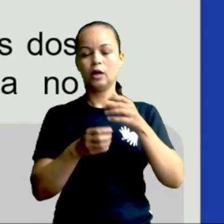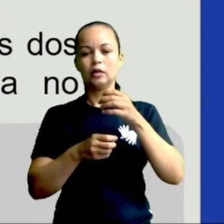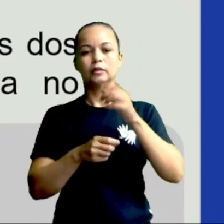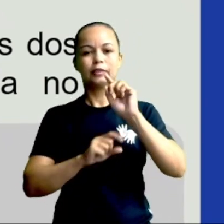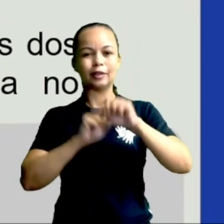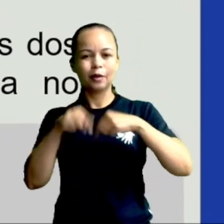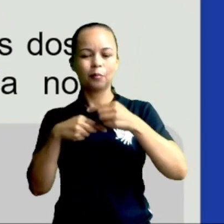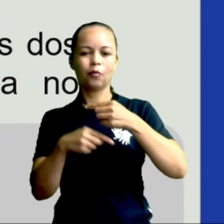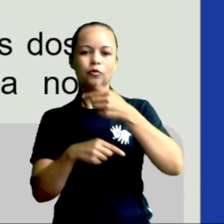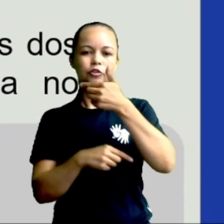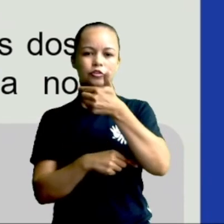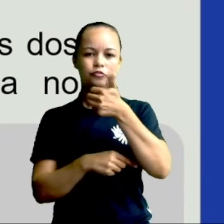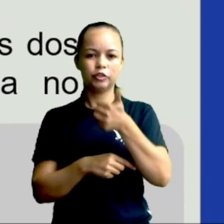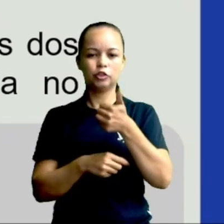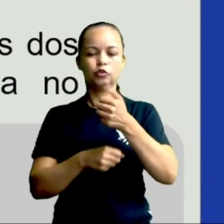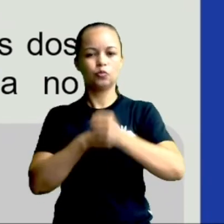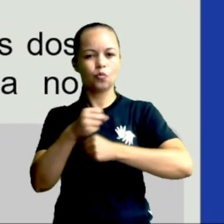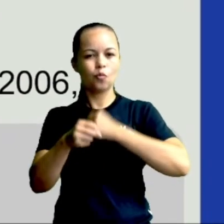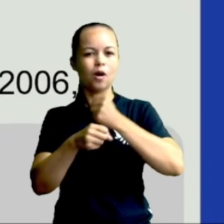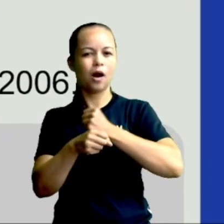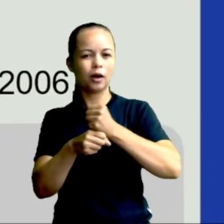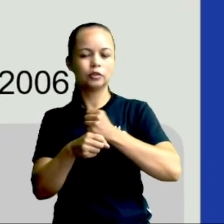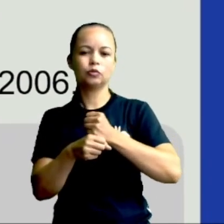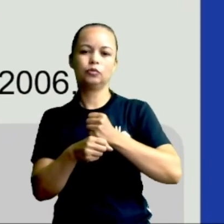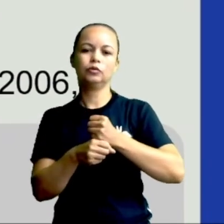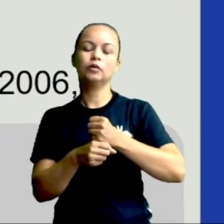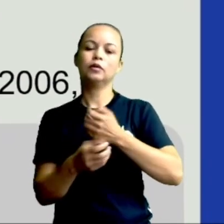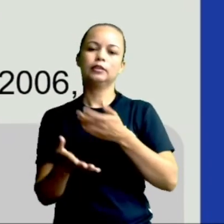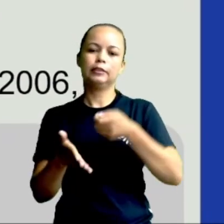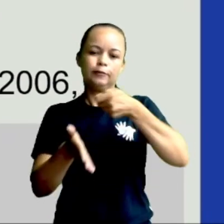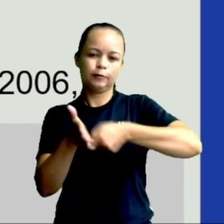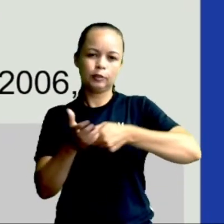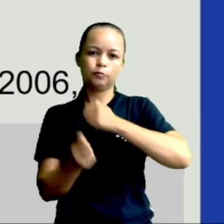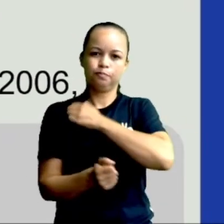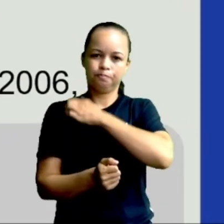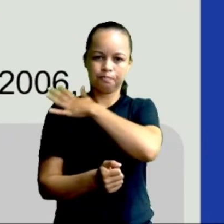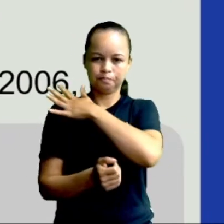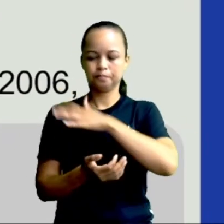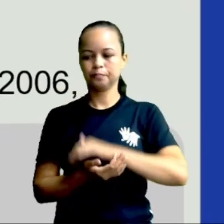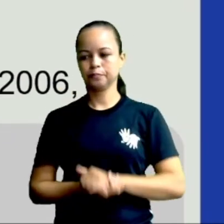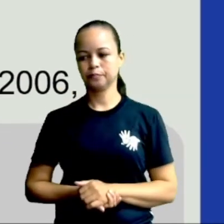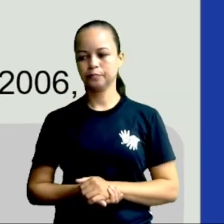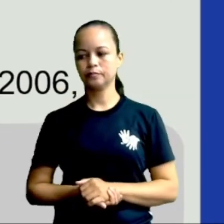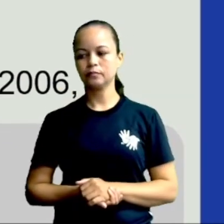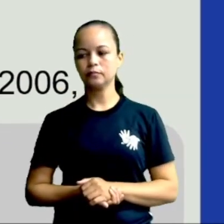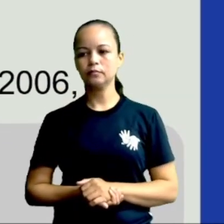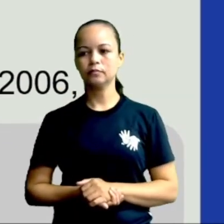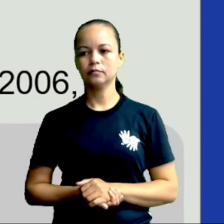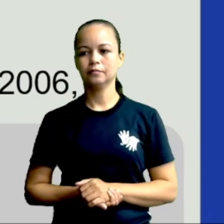21 anos de autoritarismo, de ditadura militar. Os